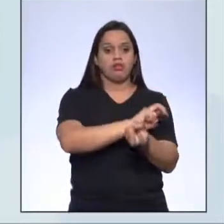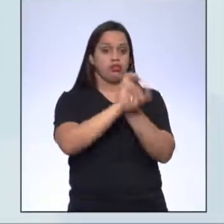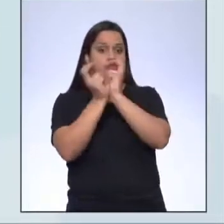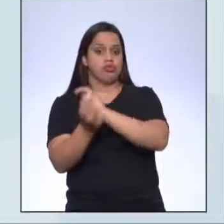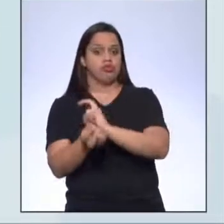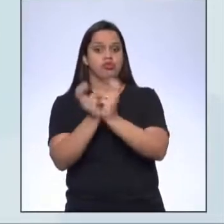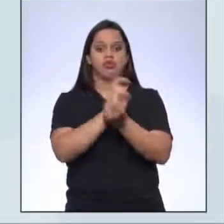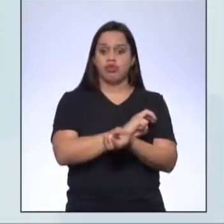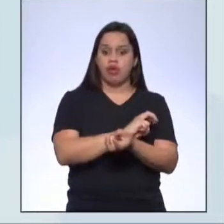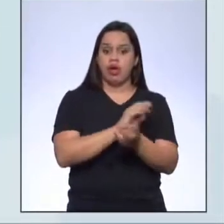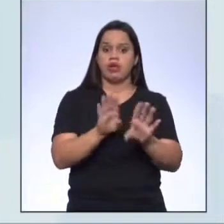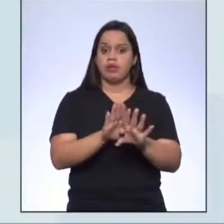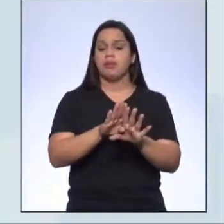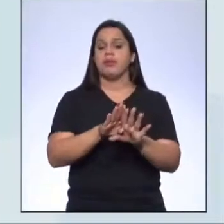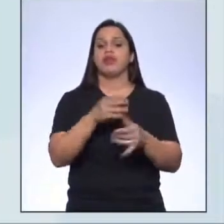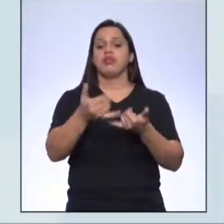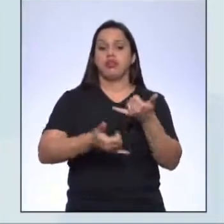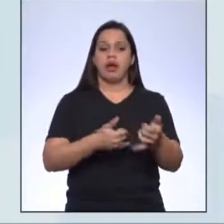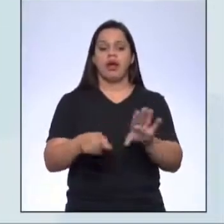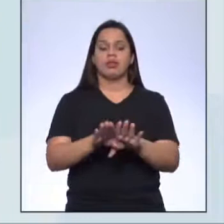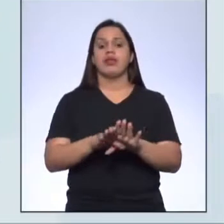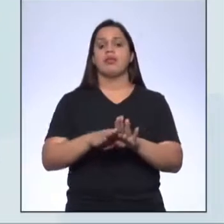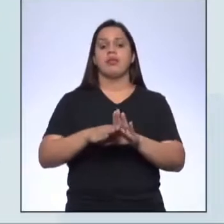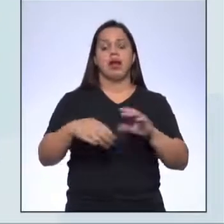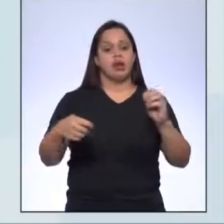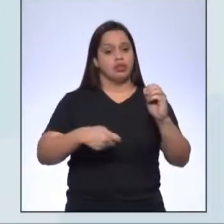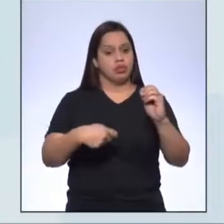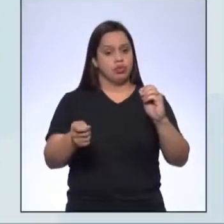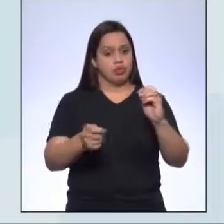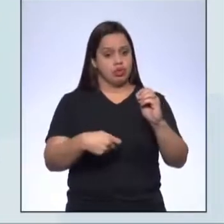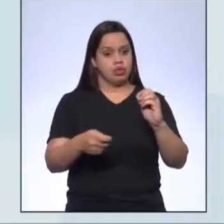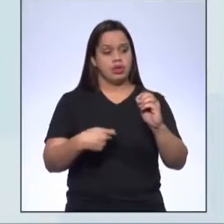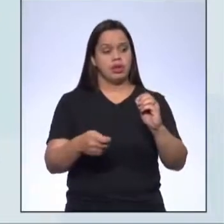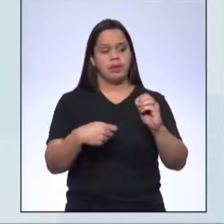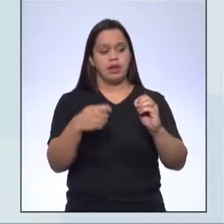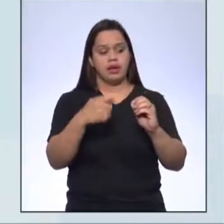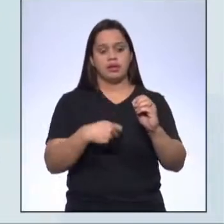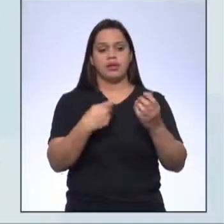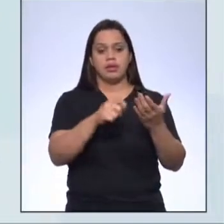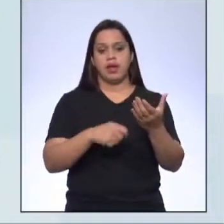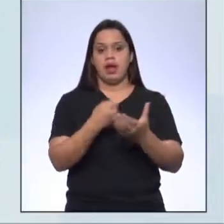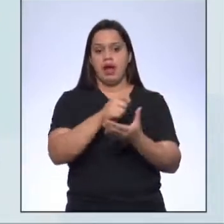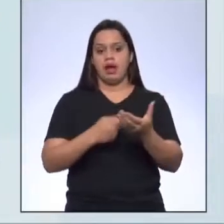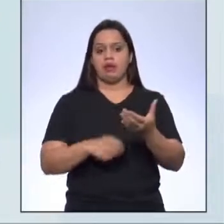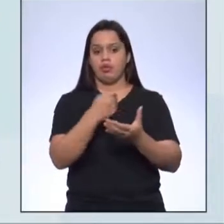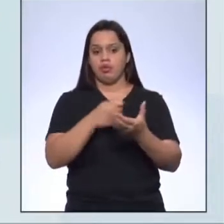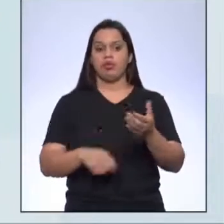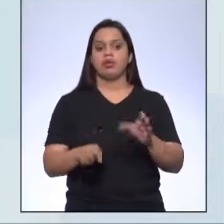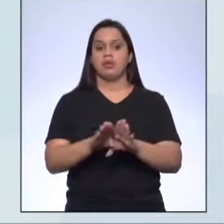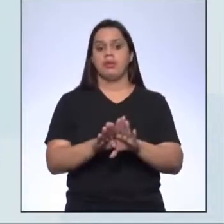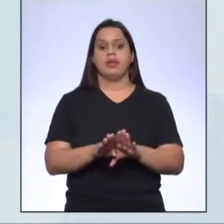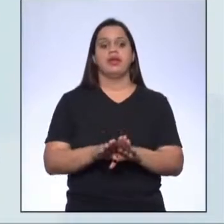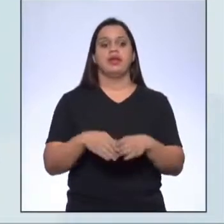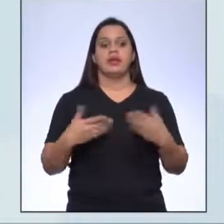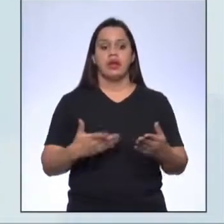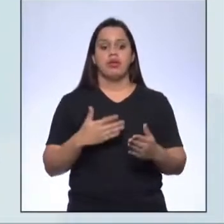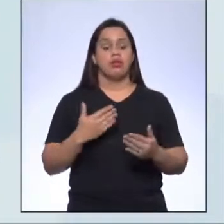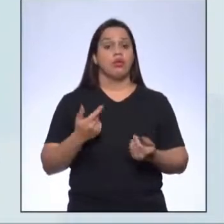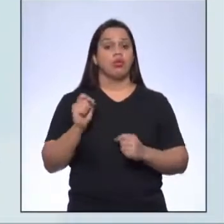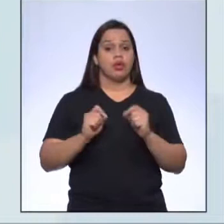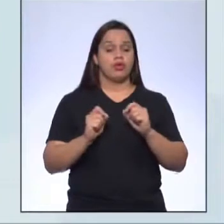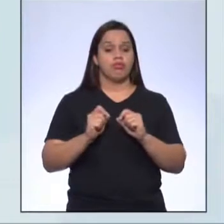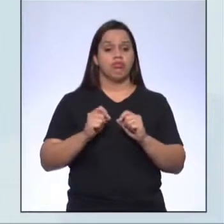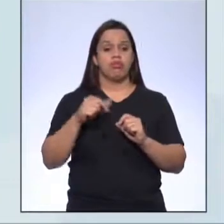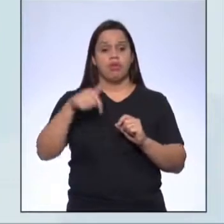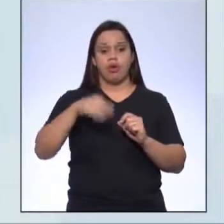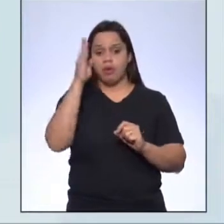tocar instrumentos como o atabaque, berimbau e o agogô. Desenvolvida no Brasil por descendentes de escravos africanos, a capoeira era um tipo